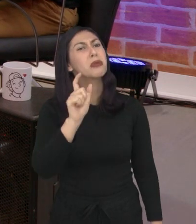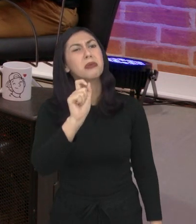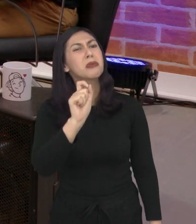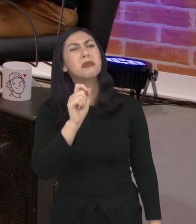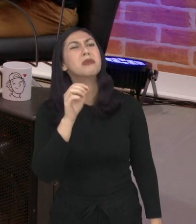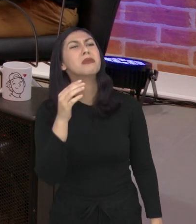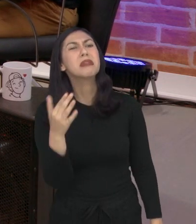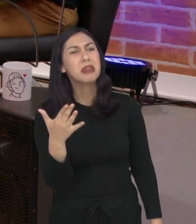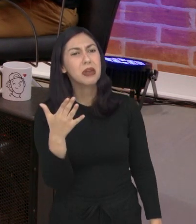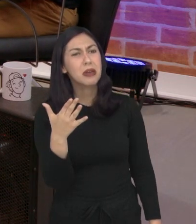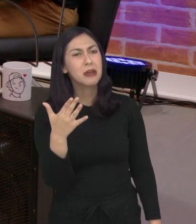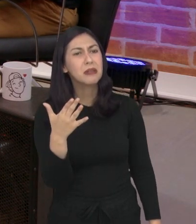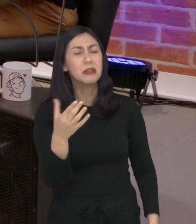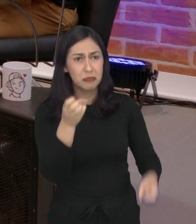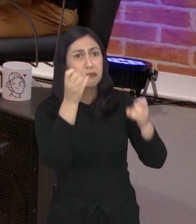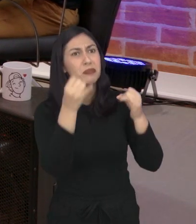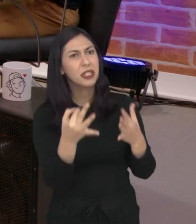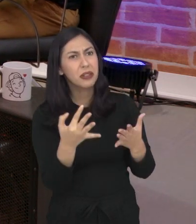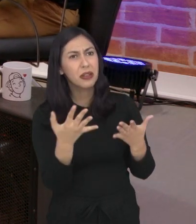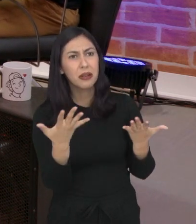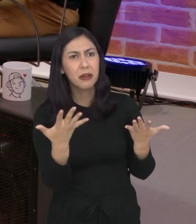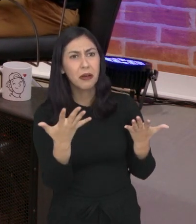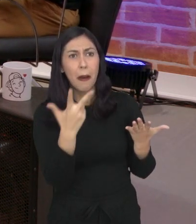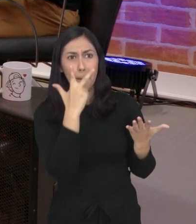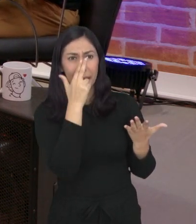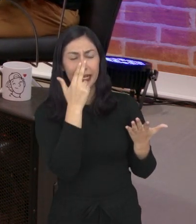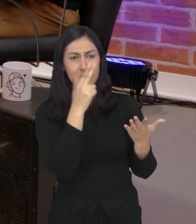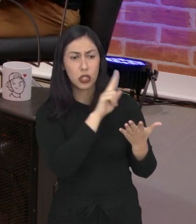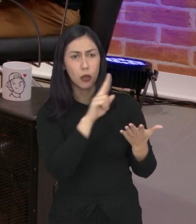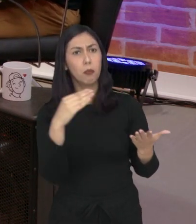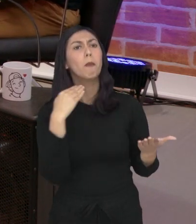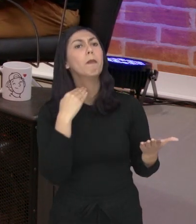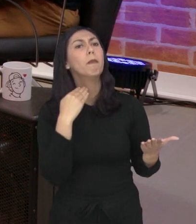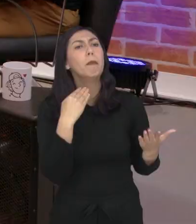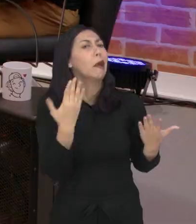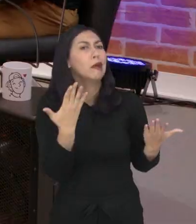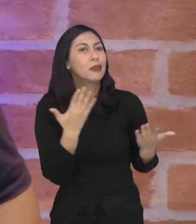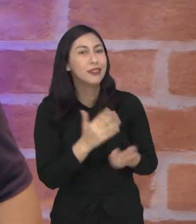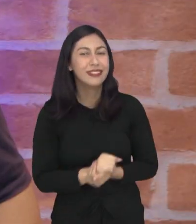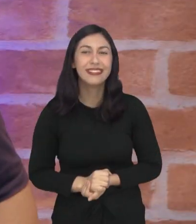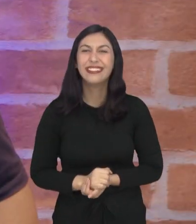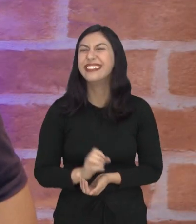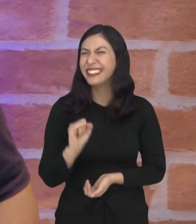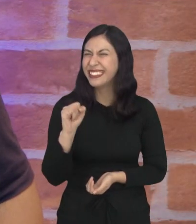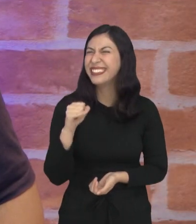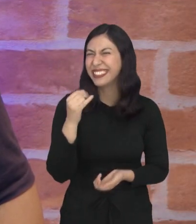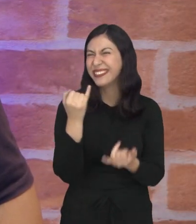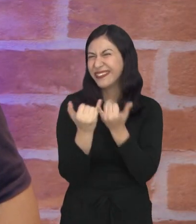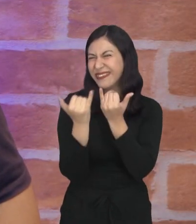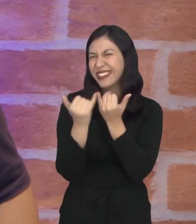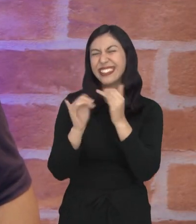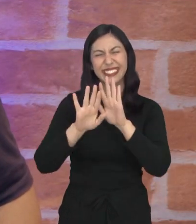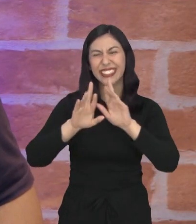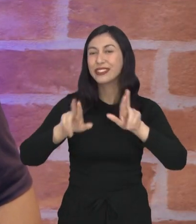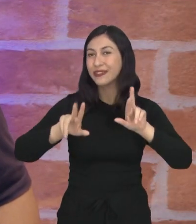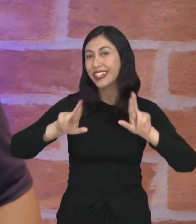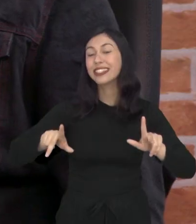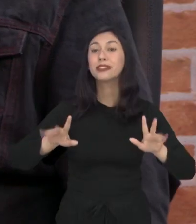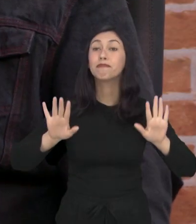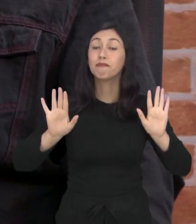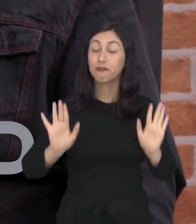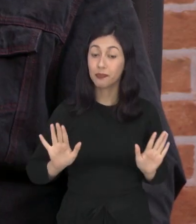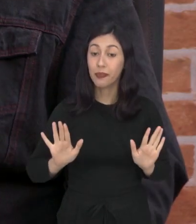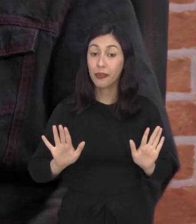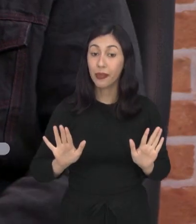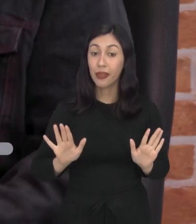nome? CCXP. Parece nome de banco digital. Experience, parece, né, mano? CCXP, que código é esse? Meu Deus, é a marca da besta. Não, brincadeira.